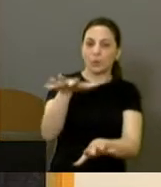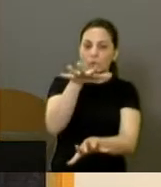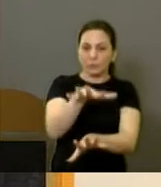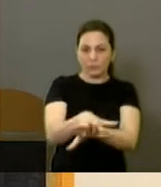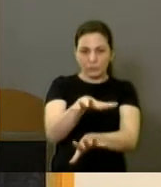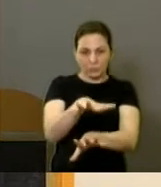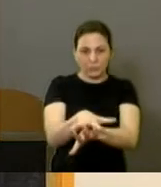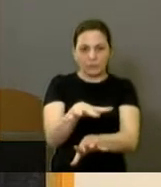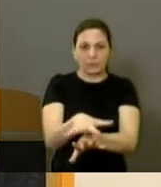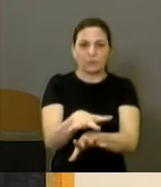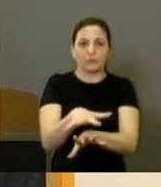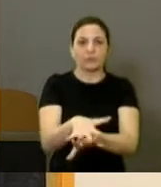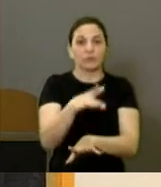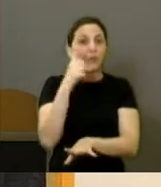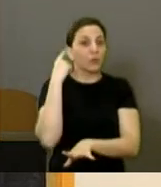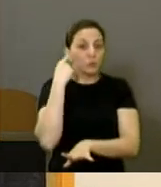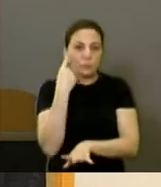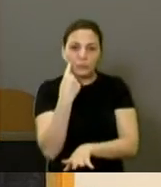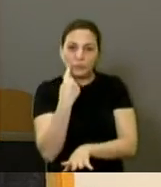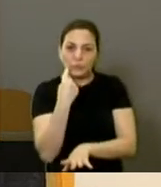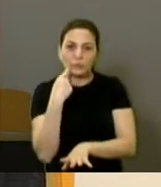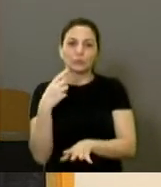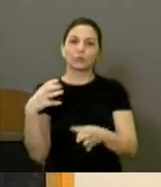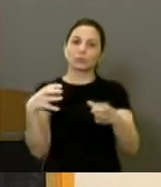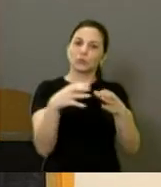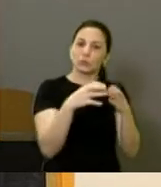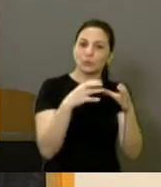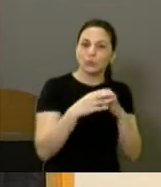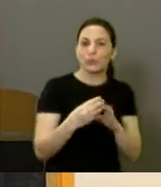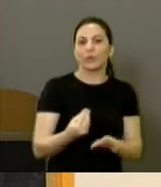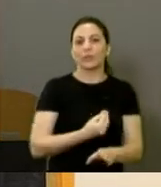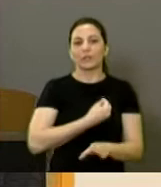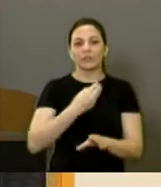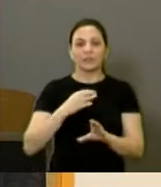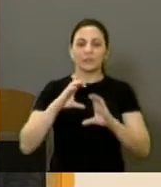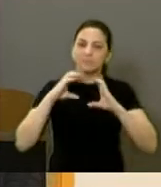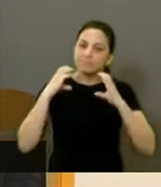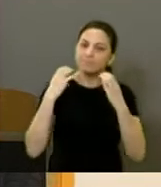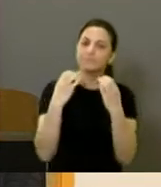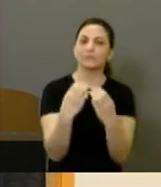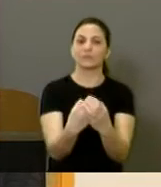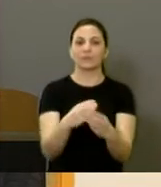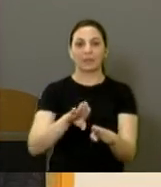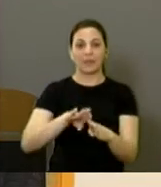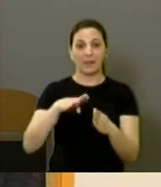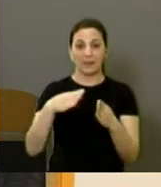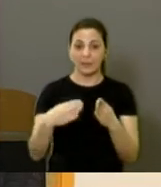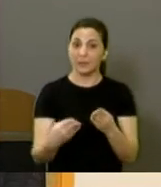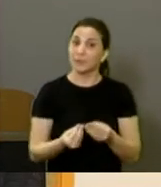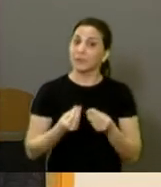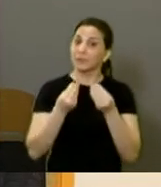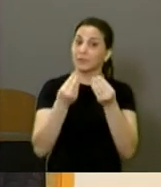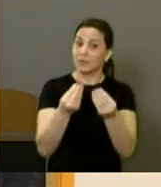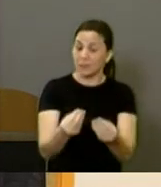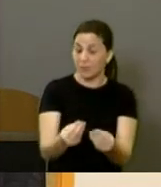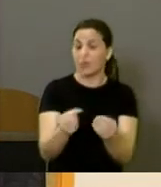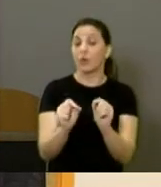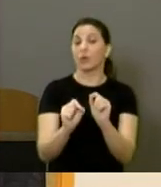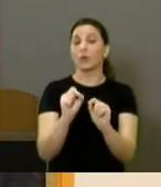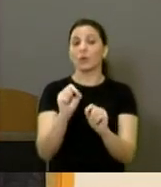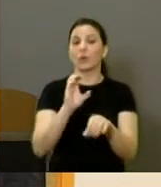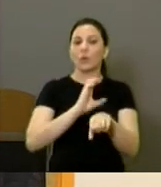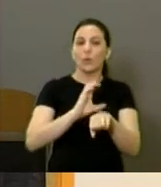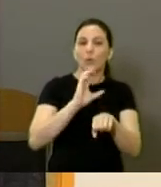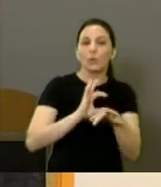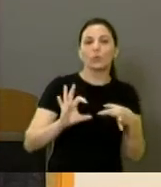inclusão dos deficientes no conjunto da vida da comunidade. Então, a Câmara Municipal vai oferecer também esse